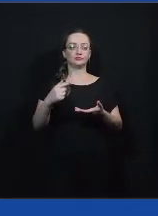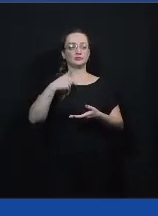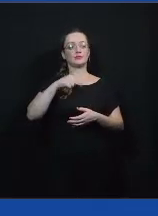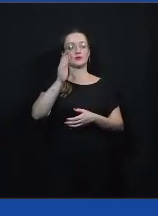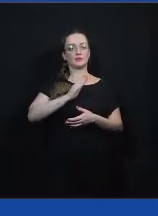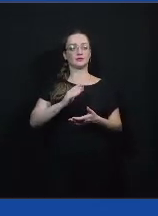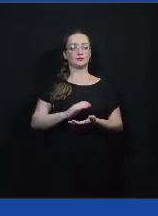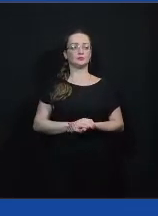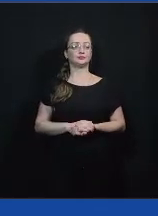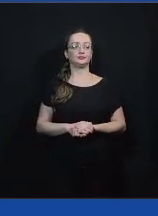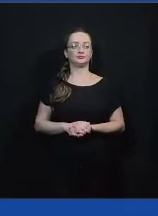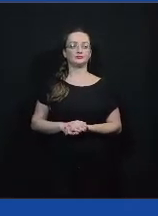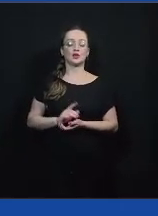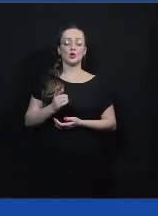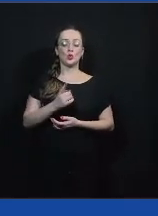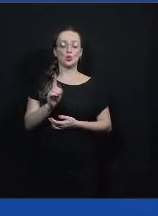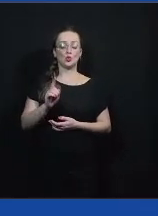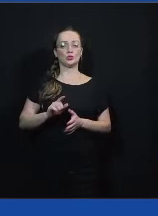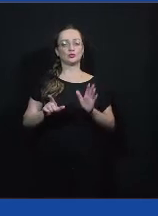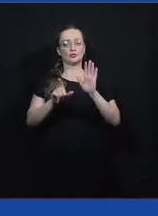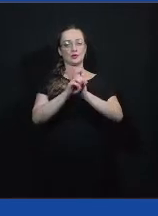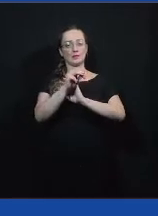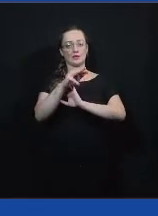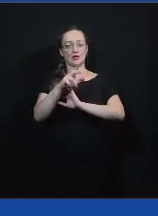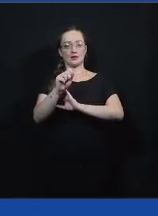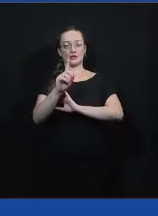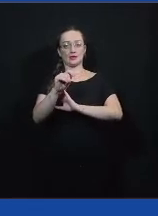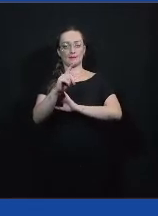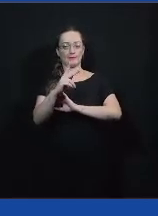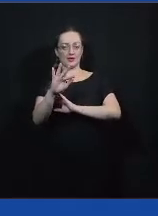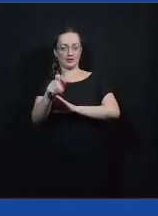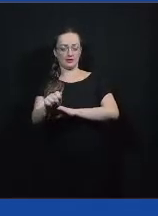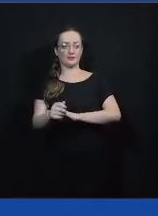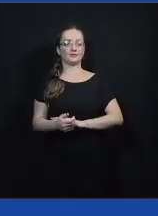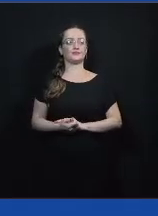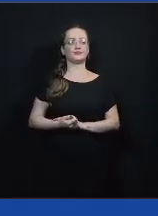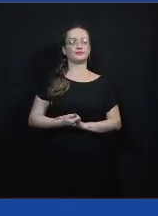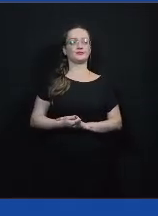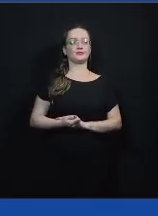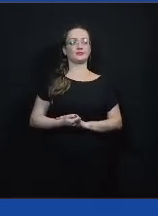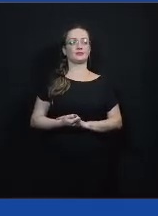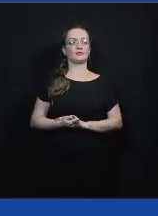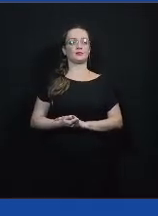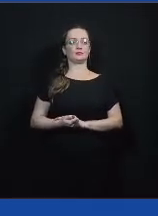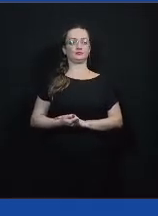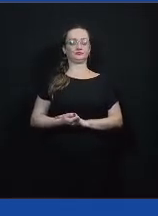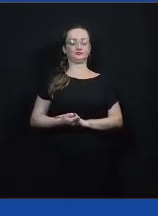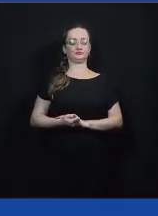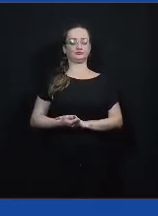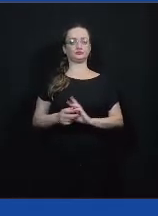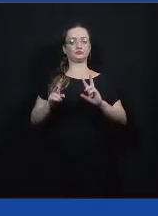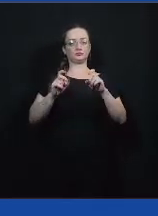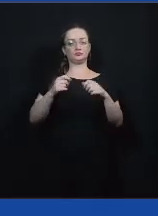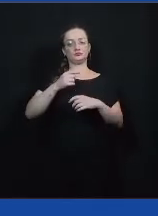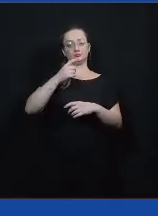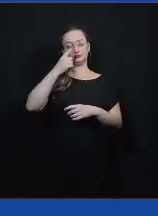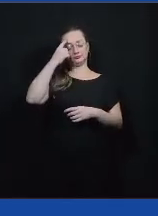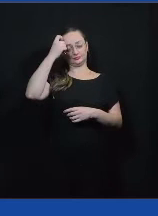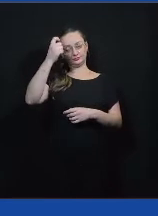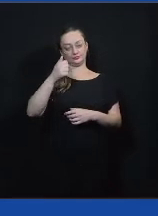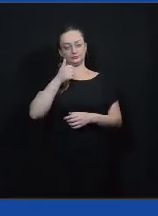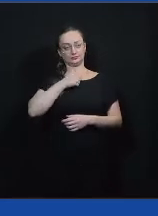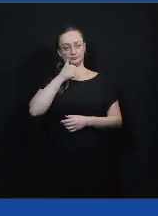Brasil tira Presidente elenco e por último Maria da Penha é aprovada lei de violência outra mulher né é